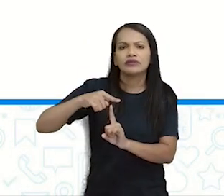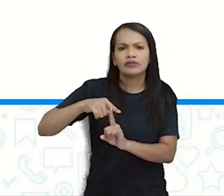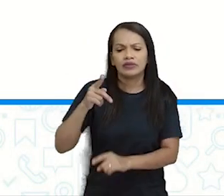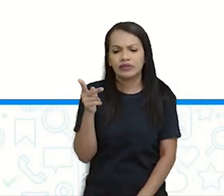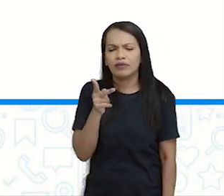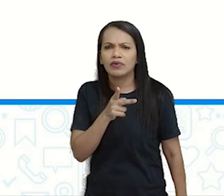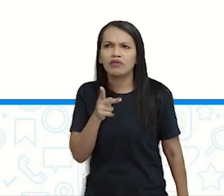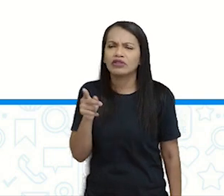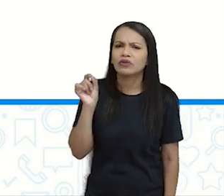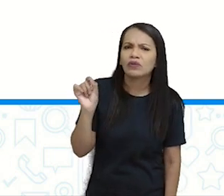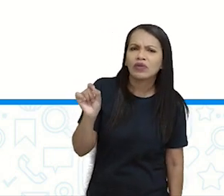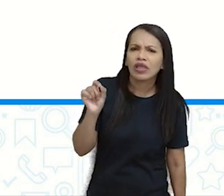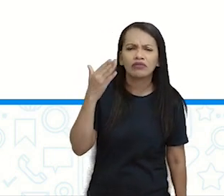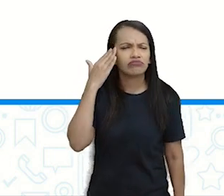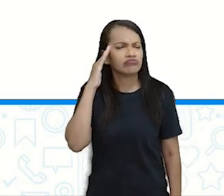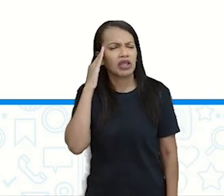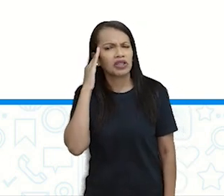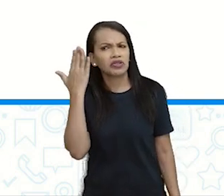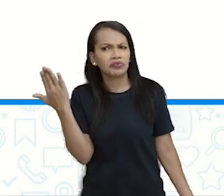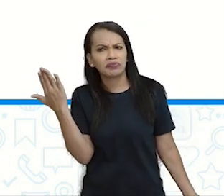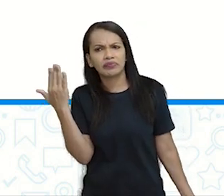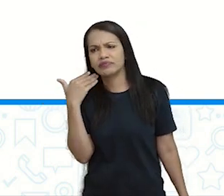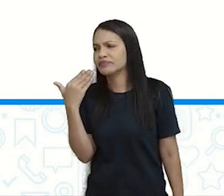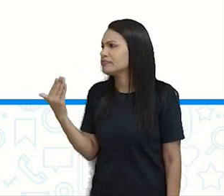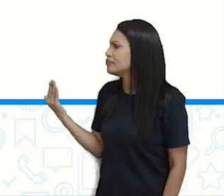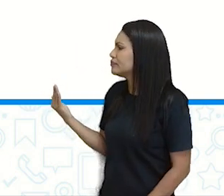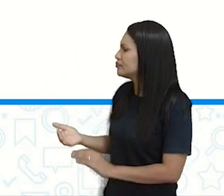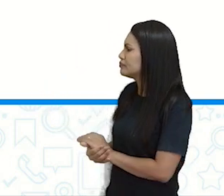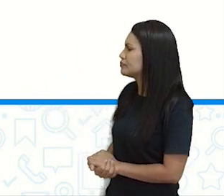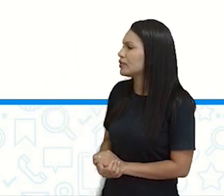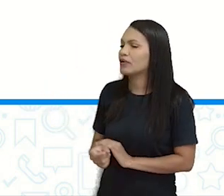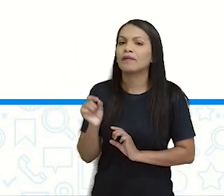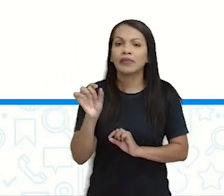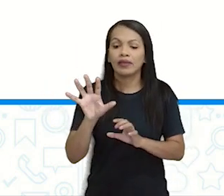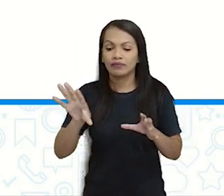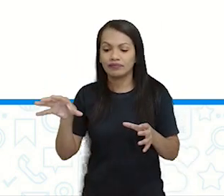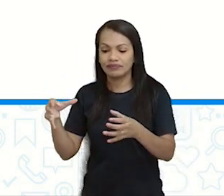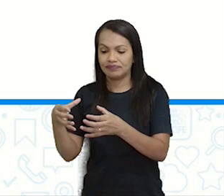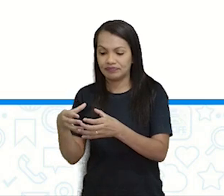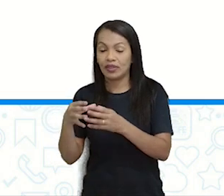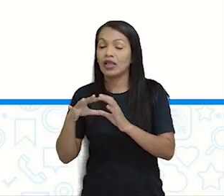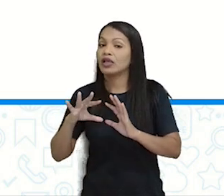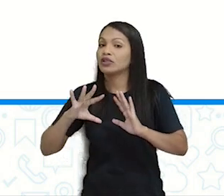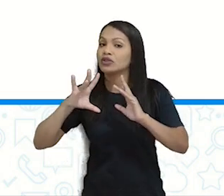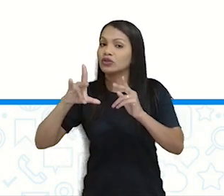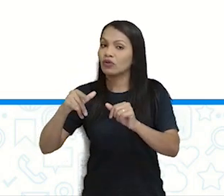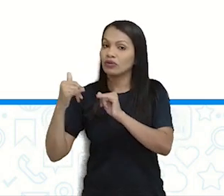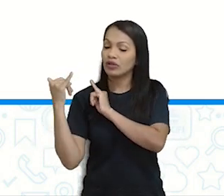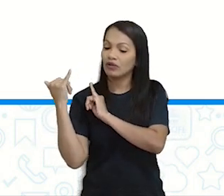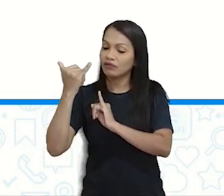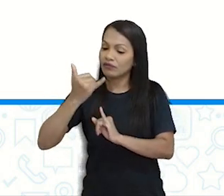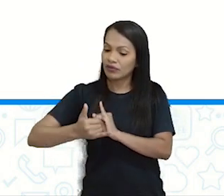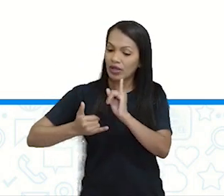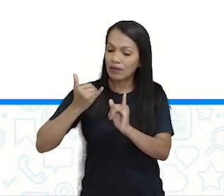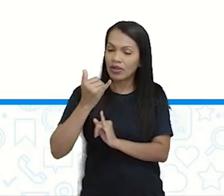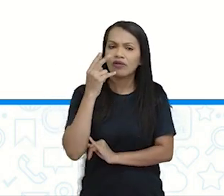professora Casey, o que é isso? Não estou entendendo. Olha só, aí diz respeito à coletividade. Em toda fábula que